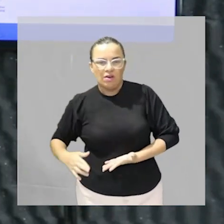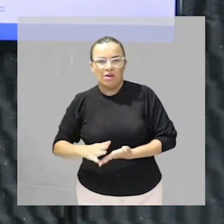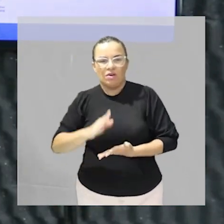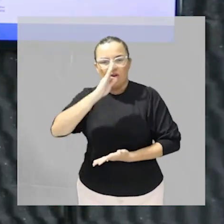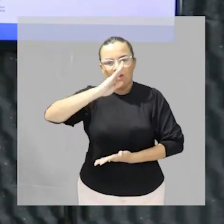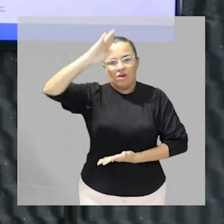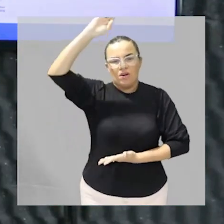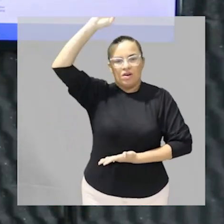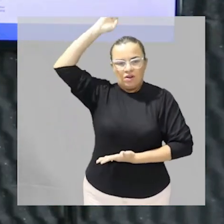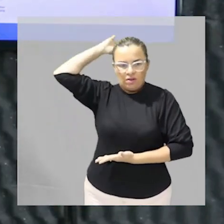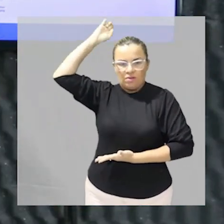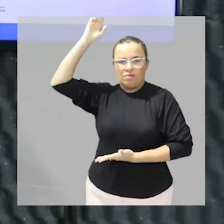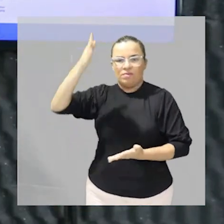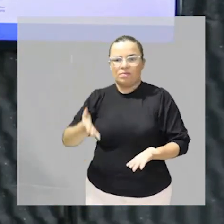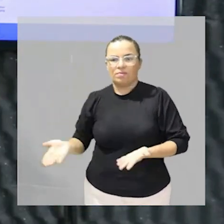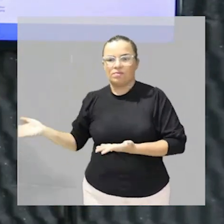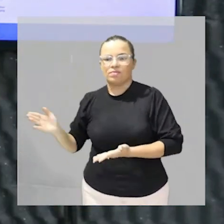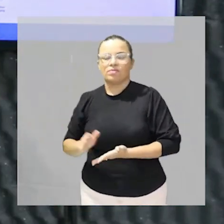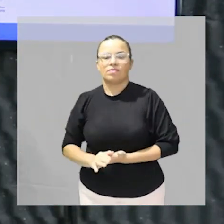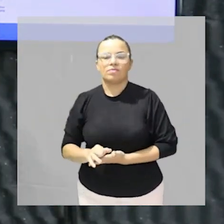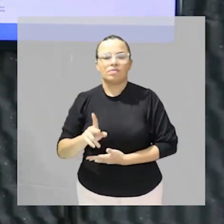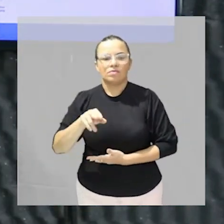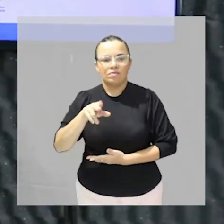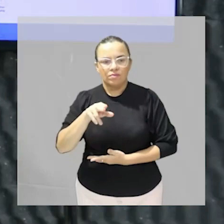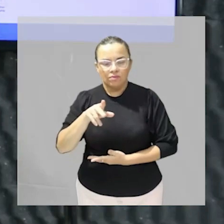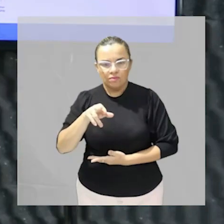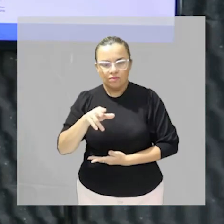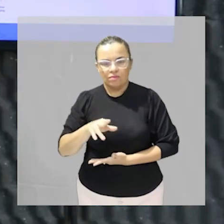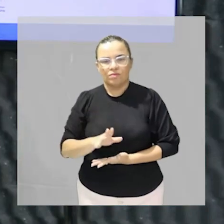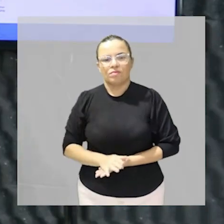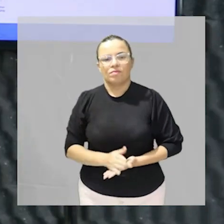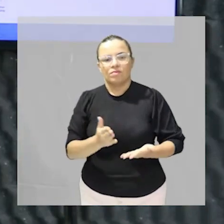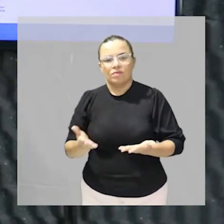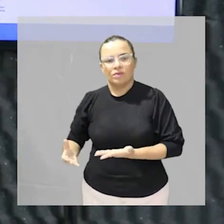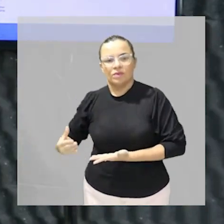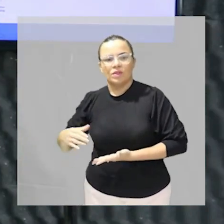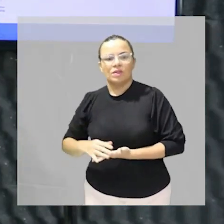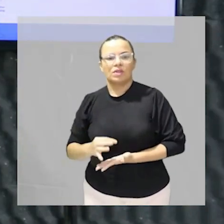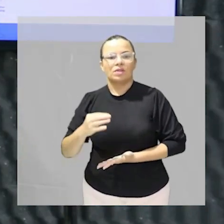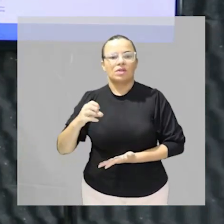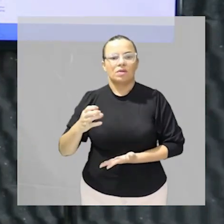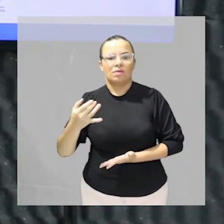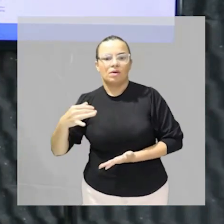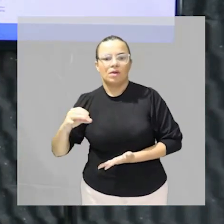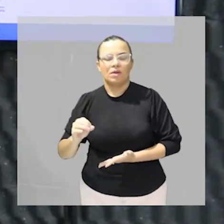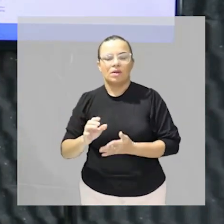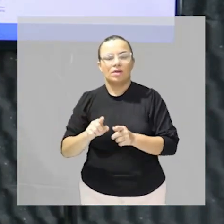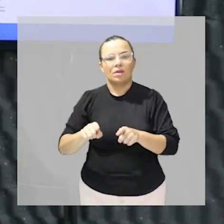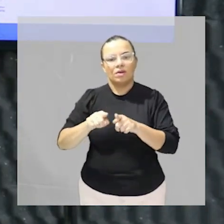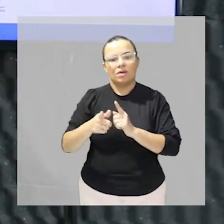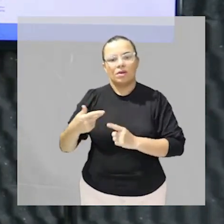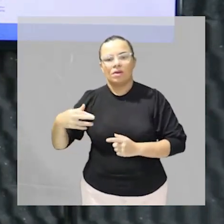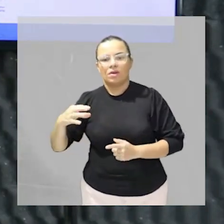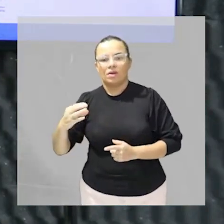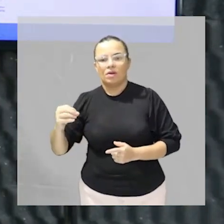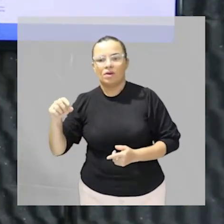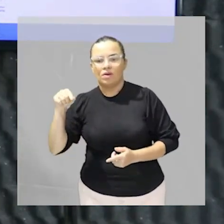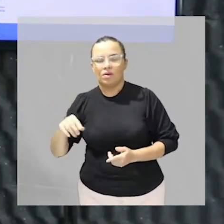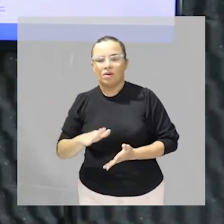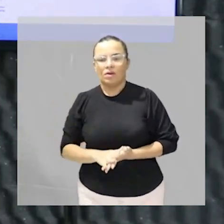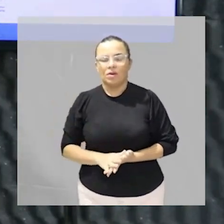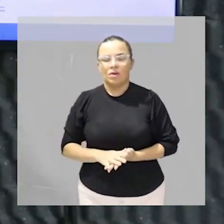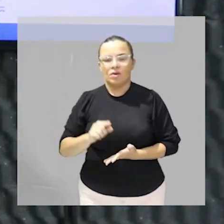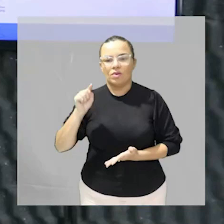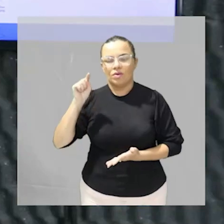Os irmãos Tibério e Caio foram tribunos da plebe. O tribuno da plebe era a principal magistratura